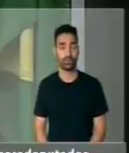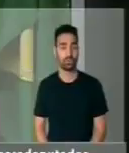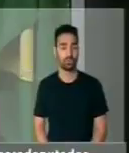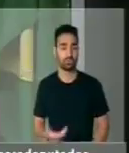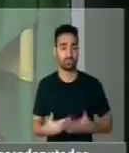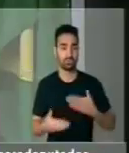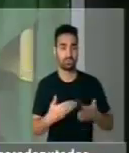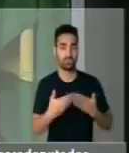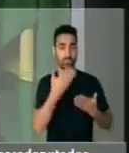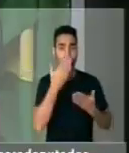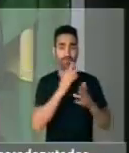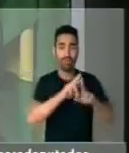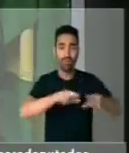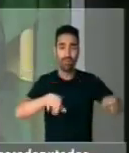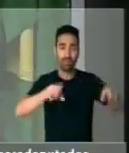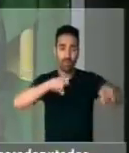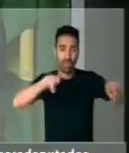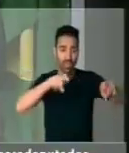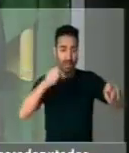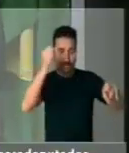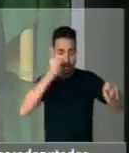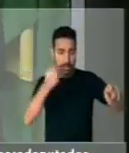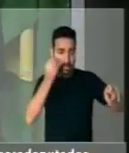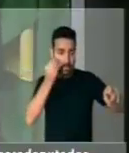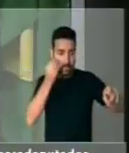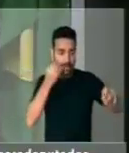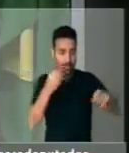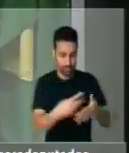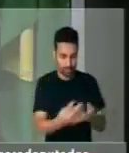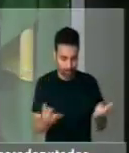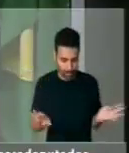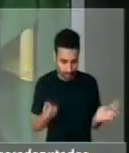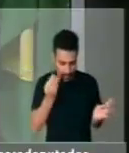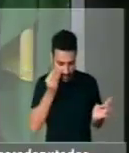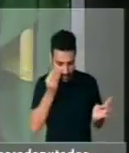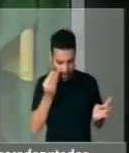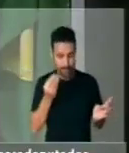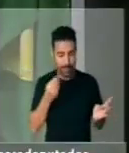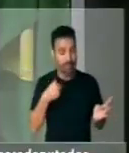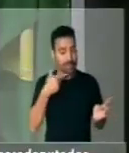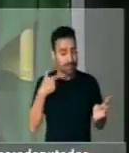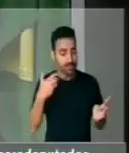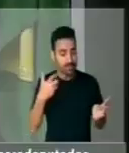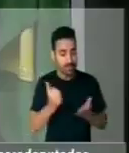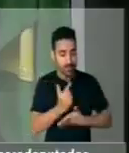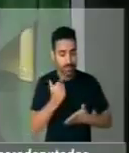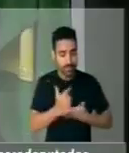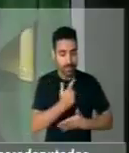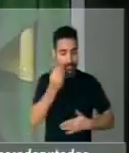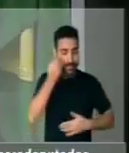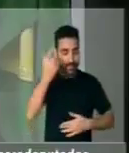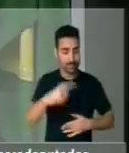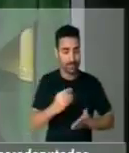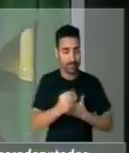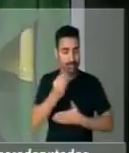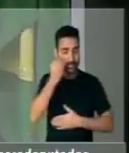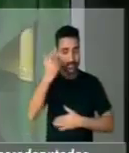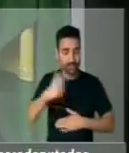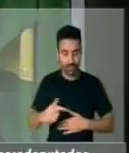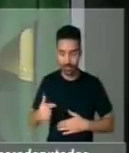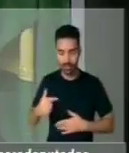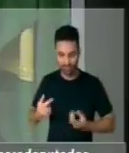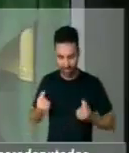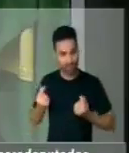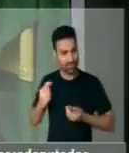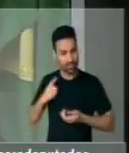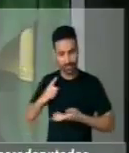uma mesa de bacará, é a intensidade que te leva ao consumismo. Enquanto você não gastar o seu